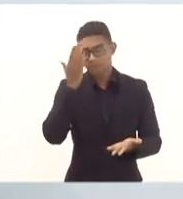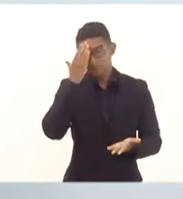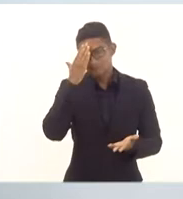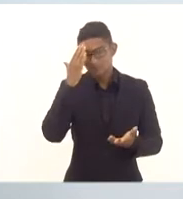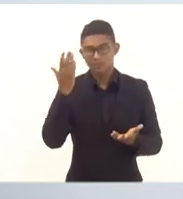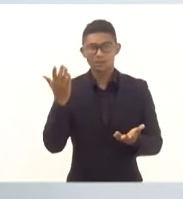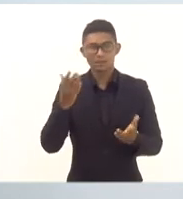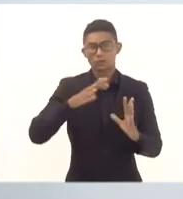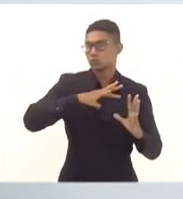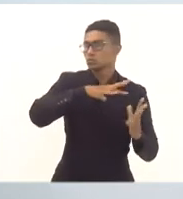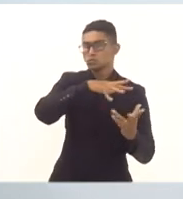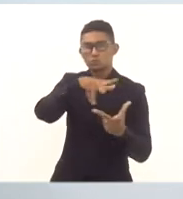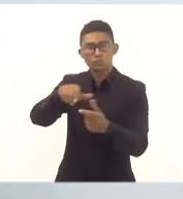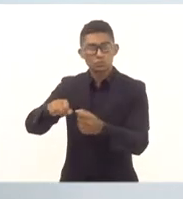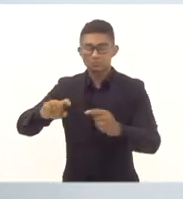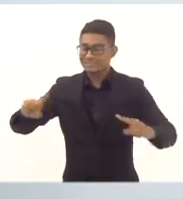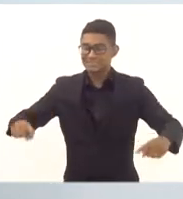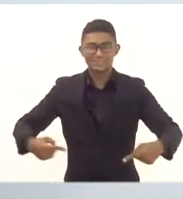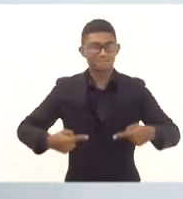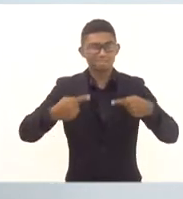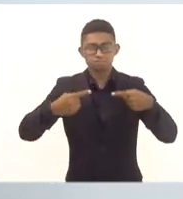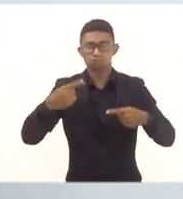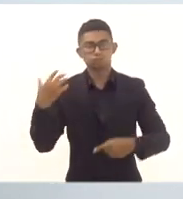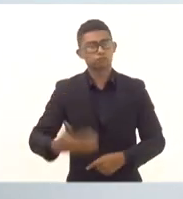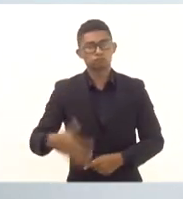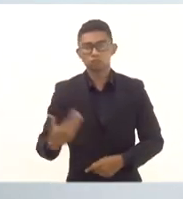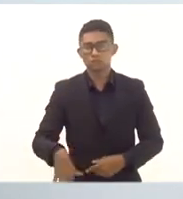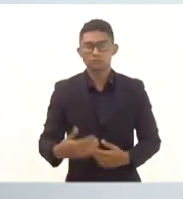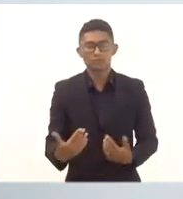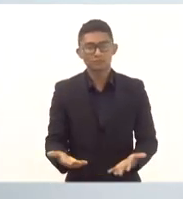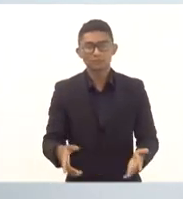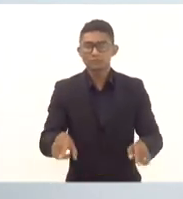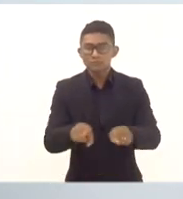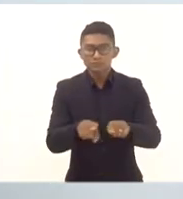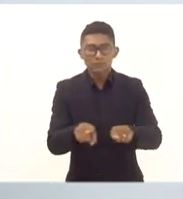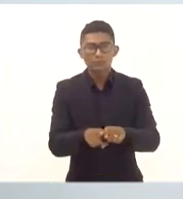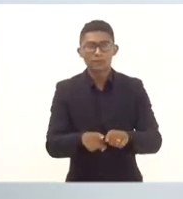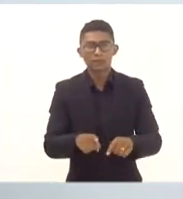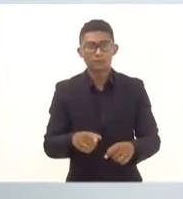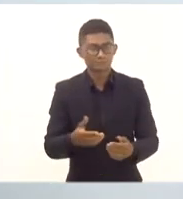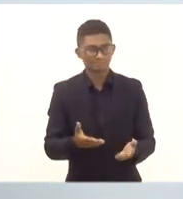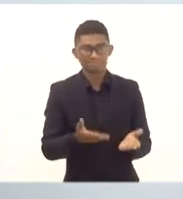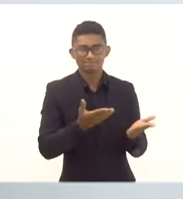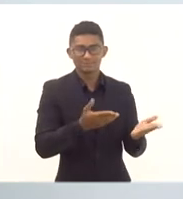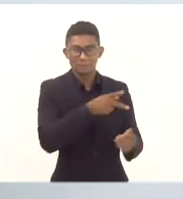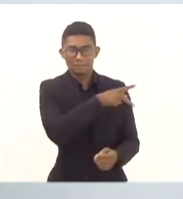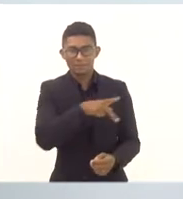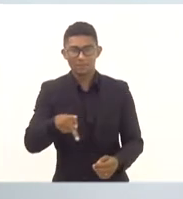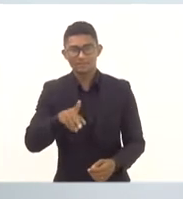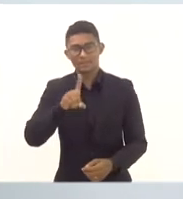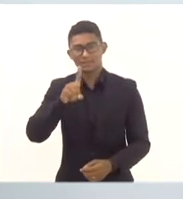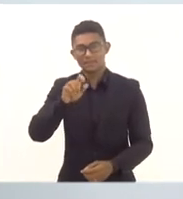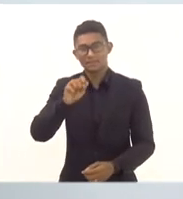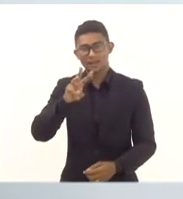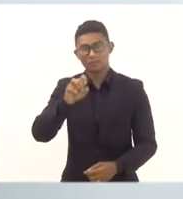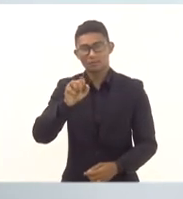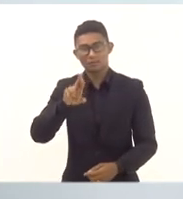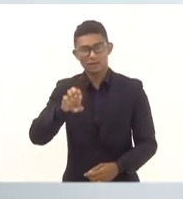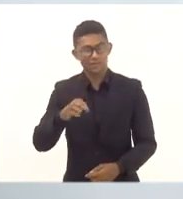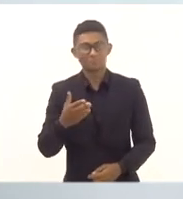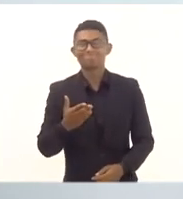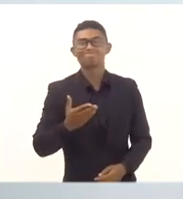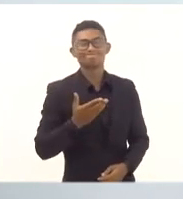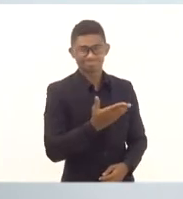Então nesse sentido é saudar ao presidente da Lari por ter